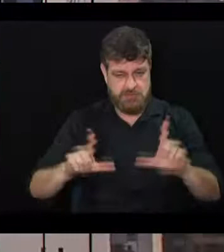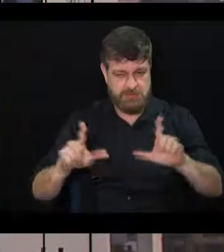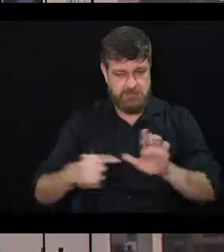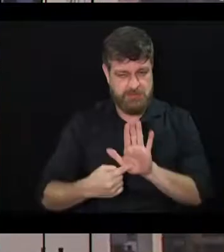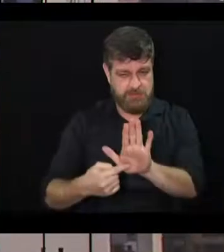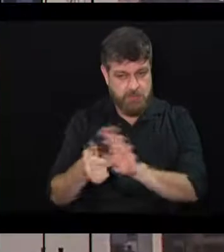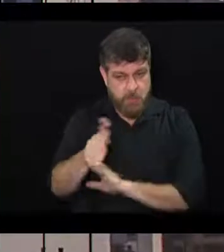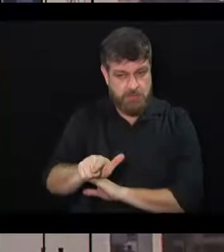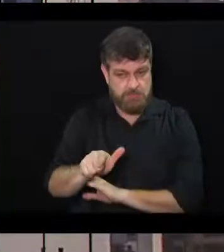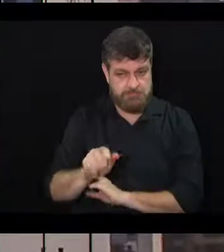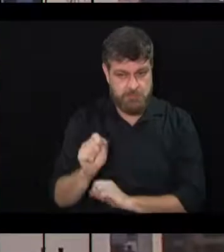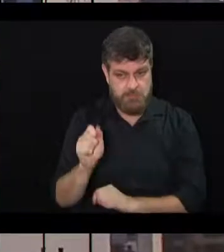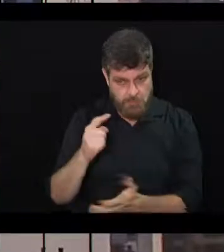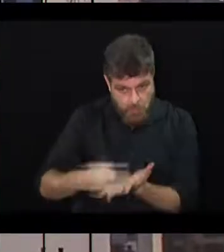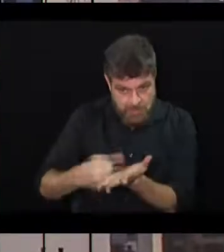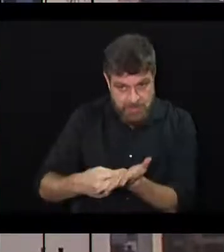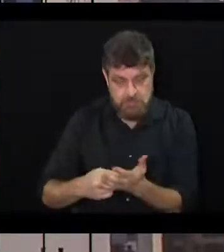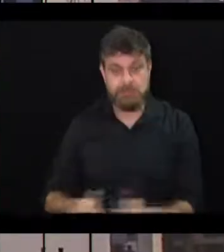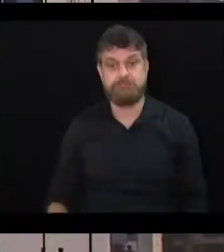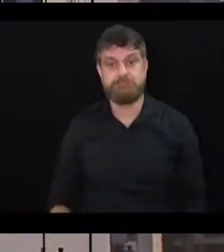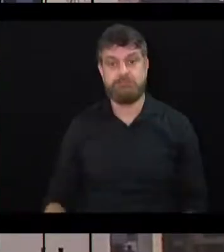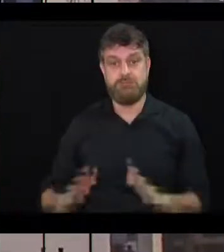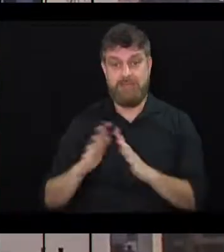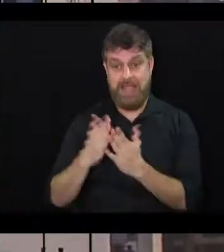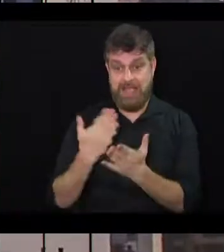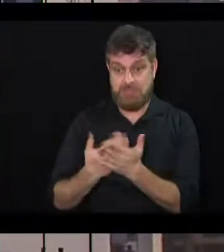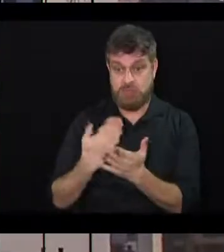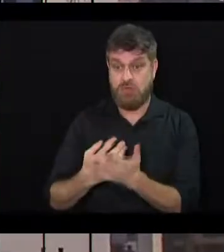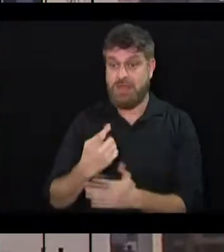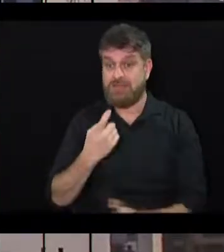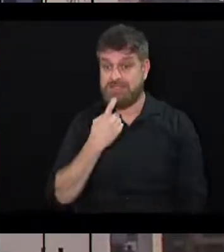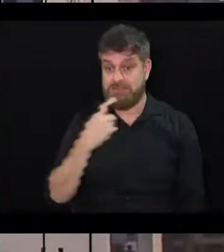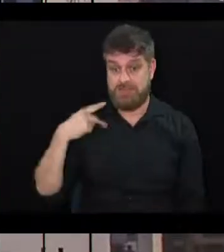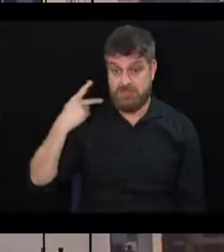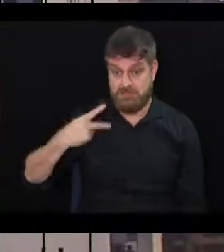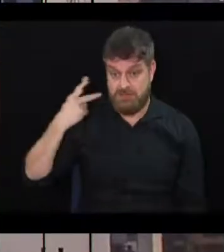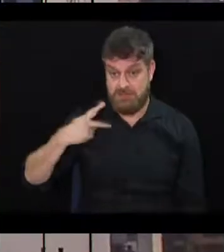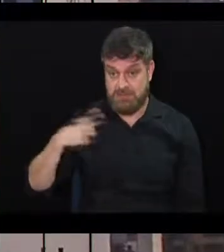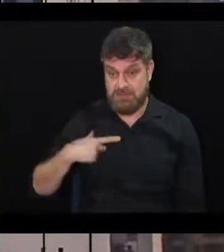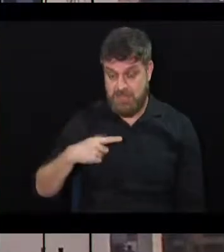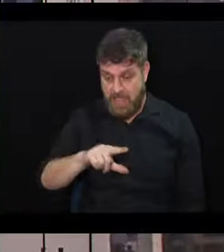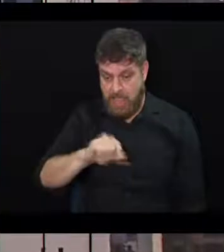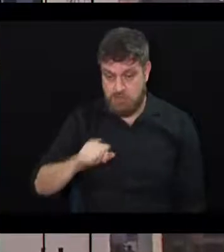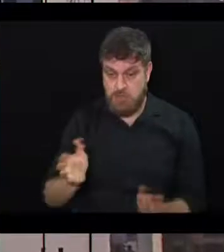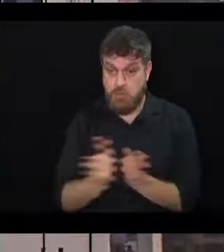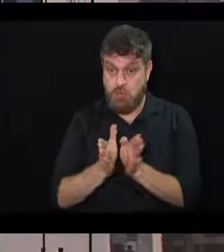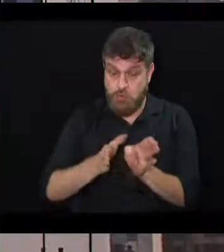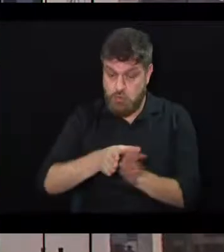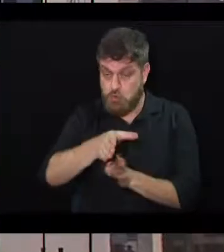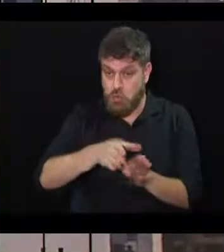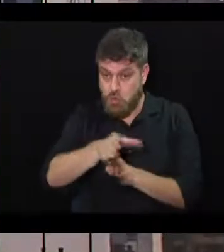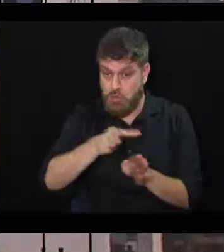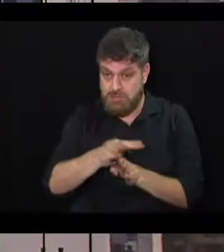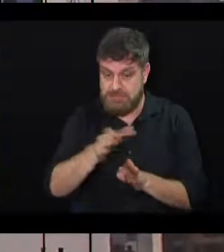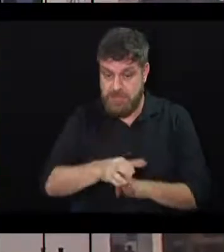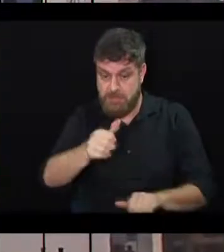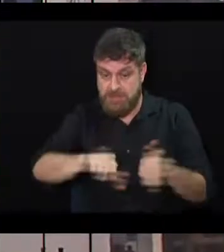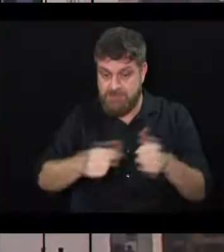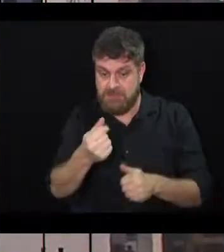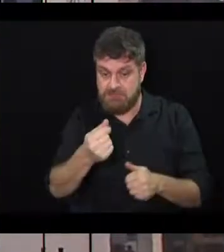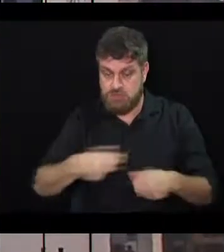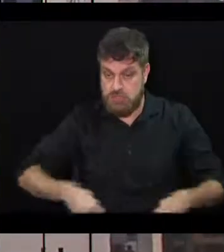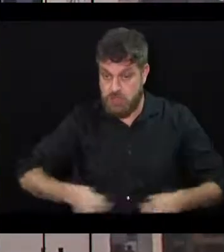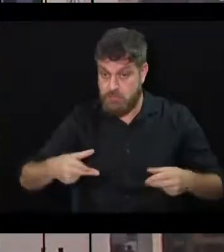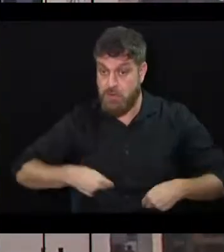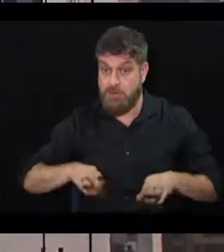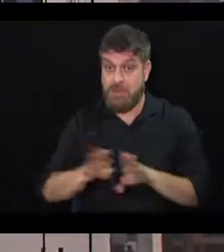certo? Olha só, a Elecamp é eleita para o Conselho Fiscal da Associação Brasileira das Escolas do